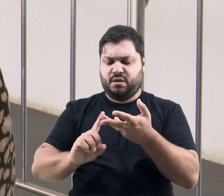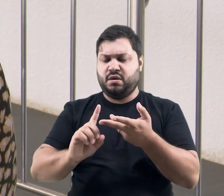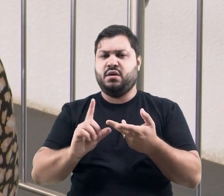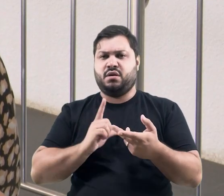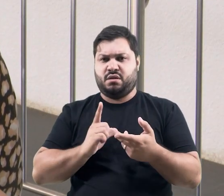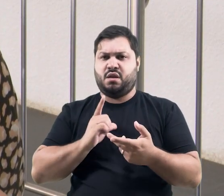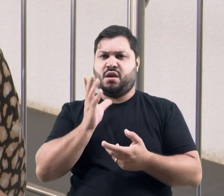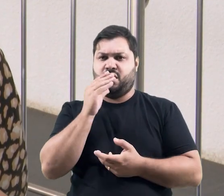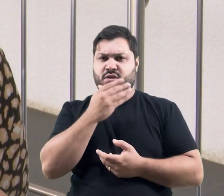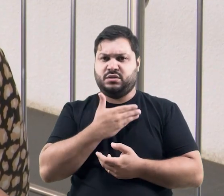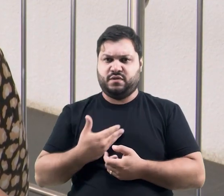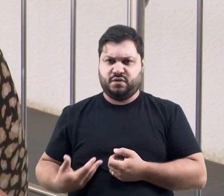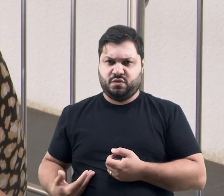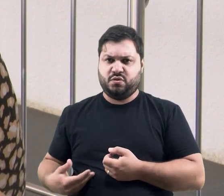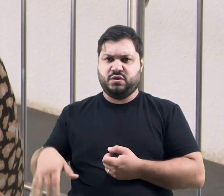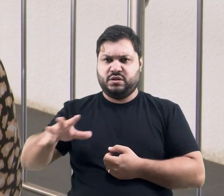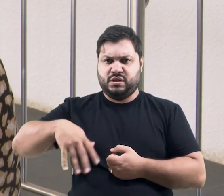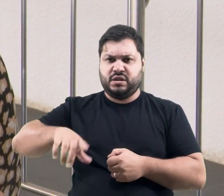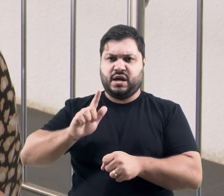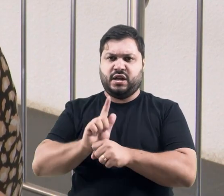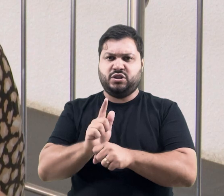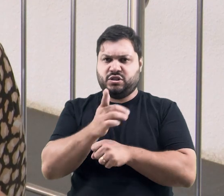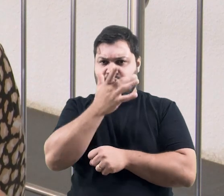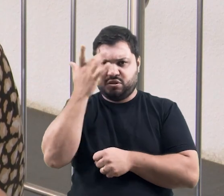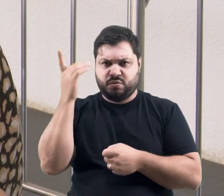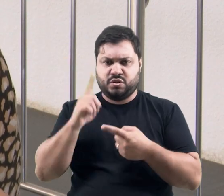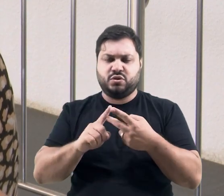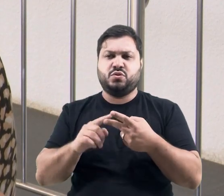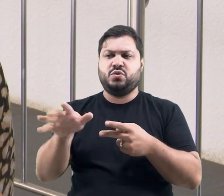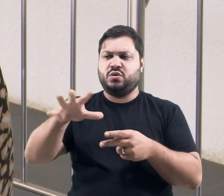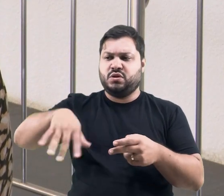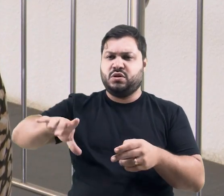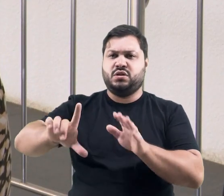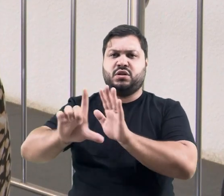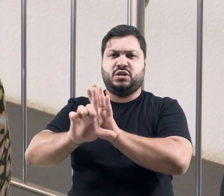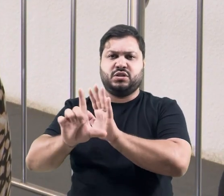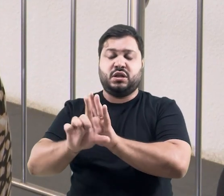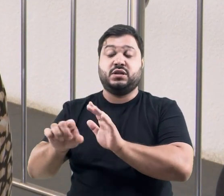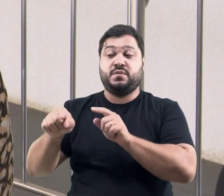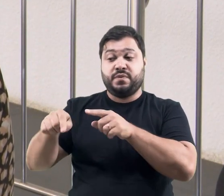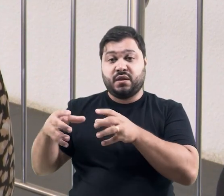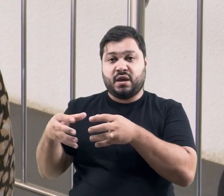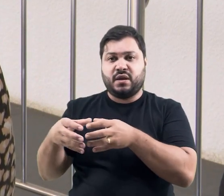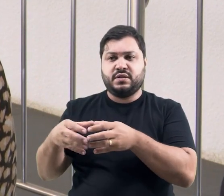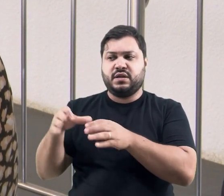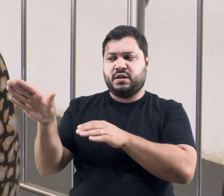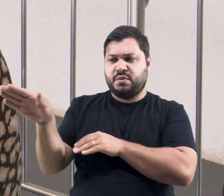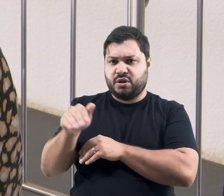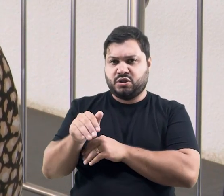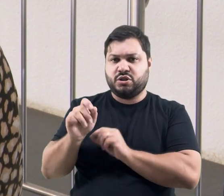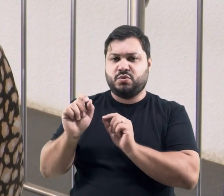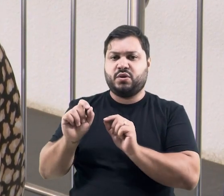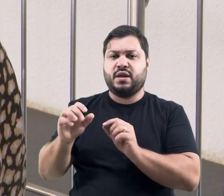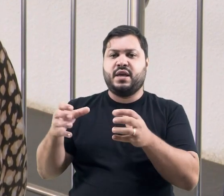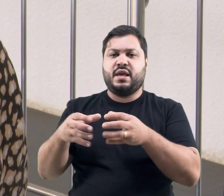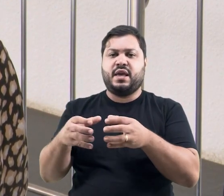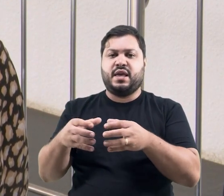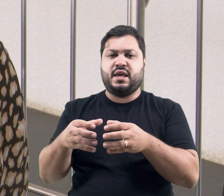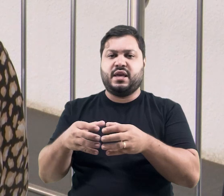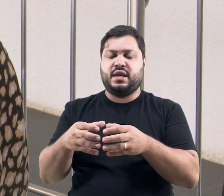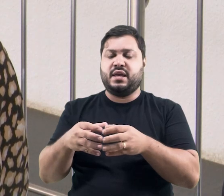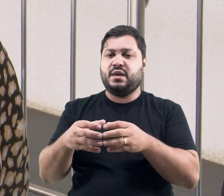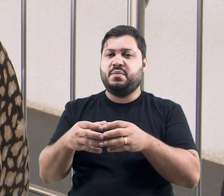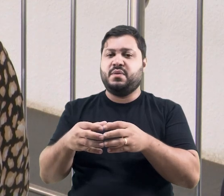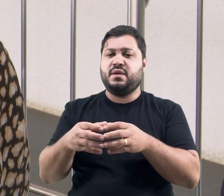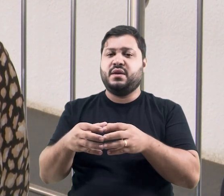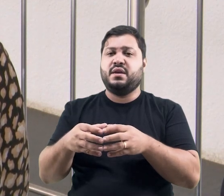equipe formada por servidores, né, da área de gestão de pessoas, divisão de legislação, e essa equipe é chamada